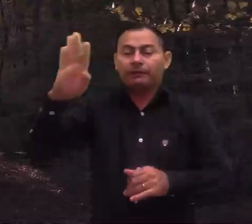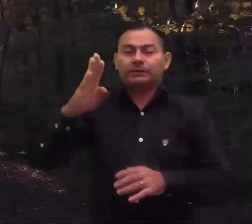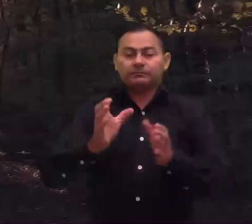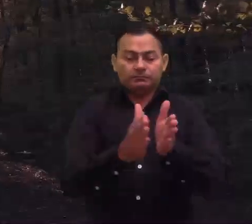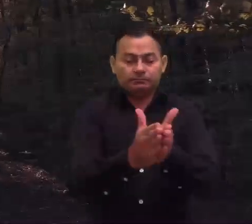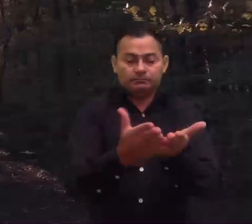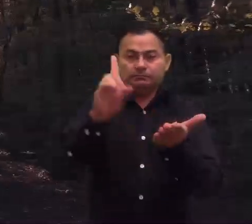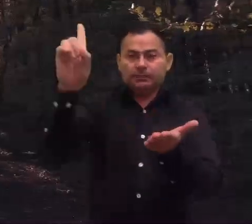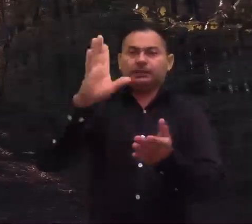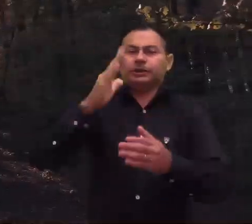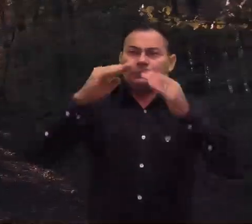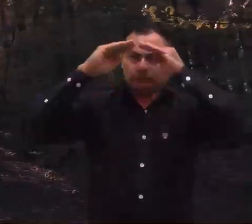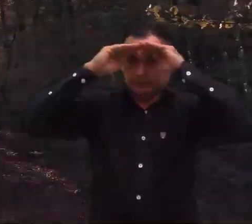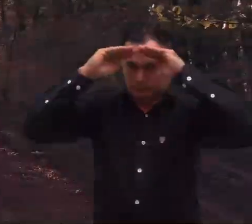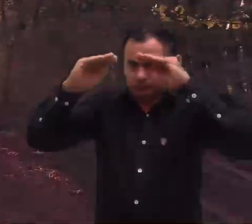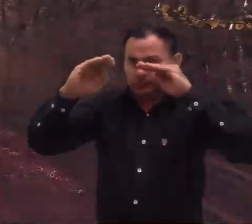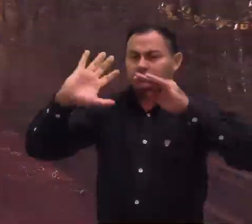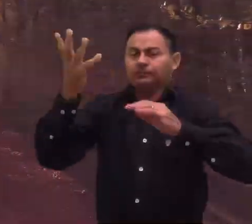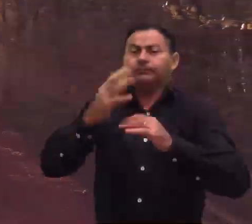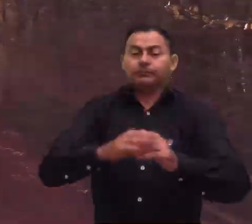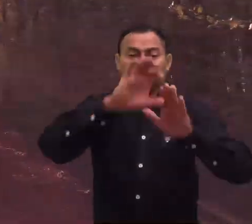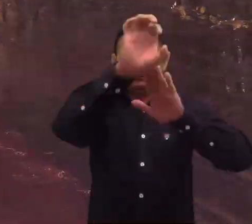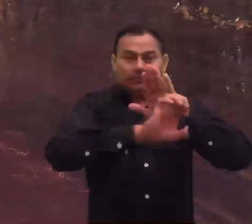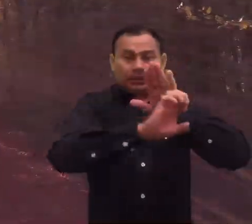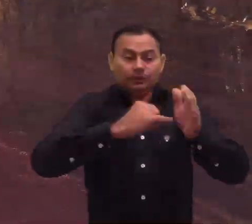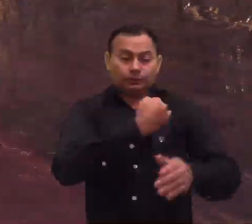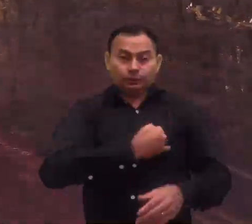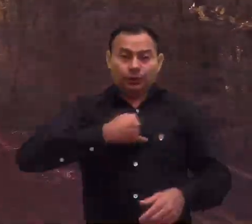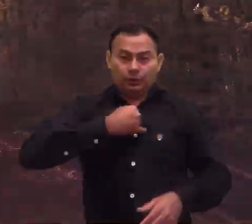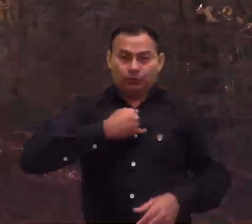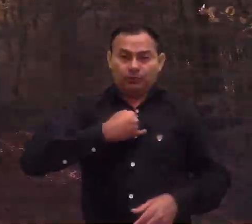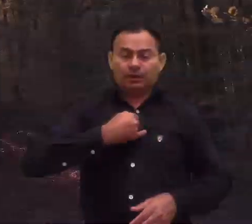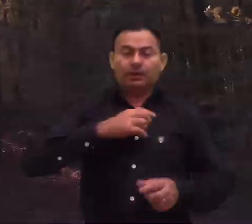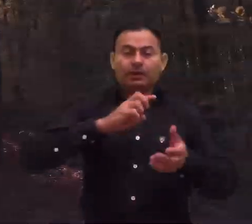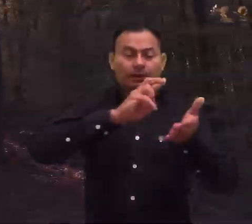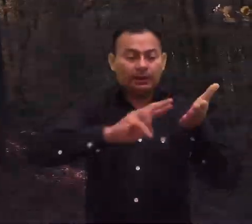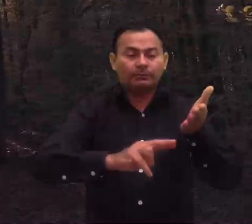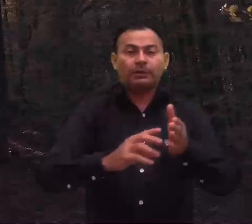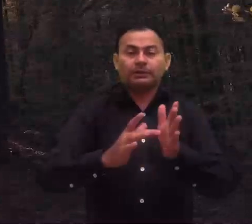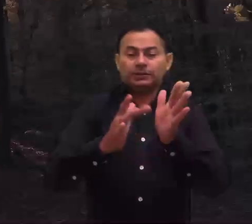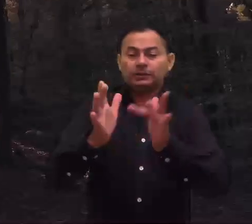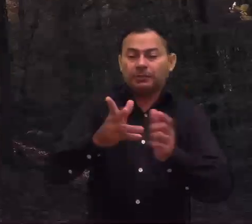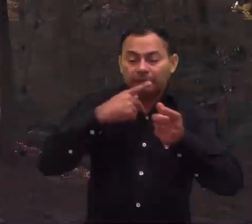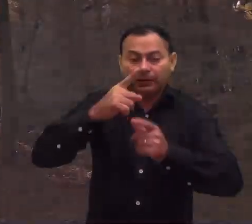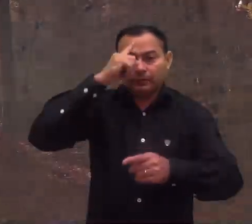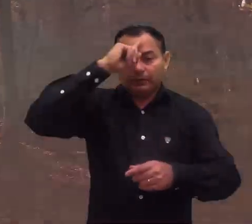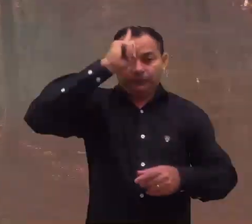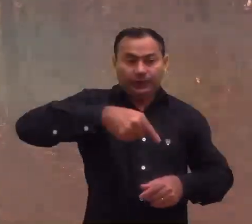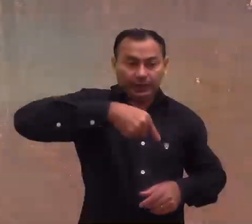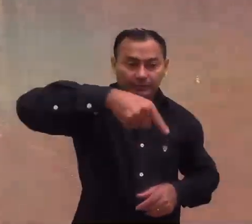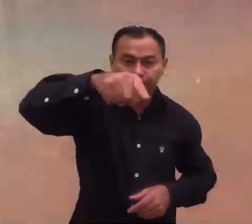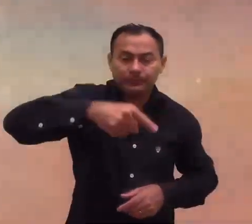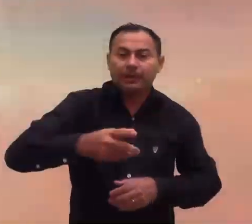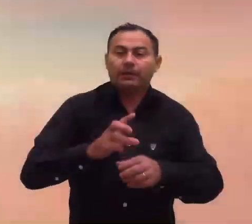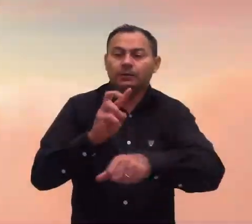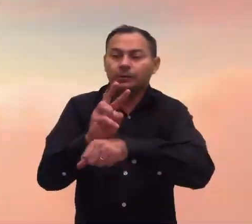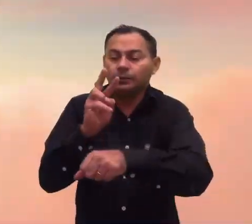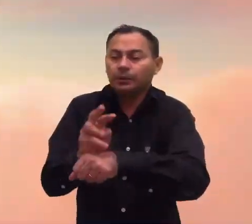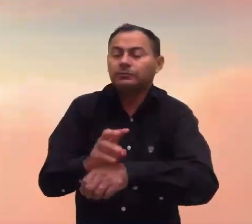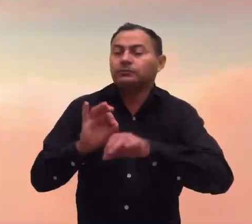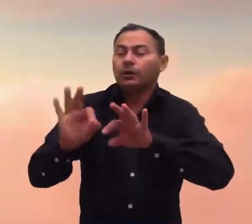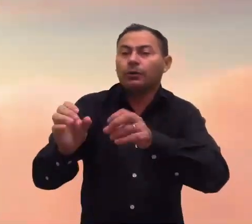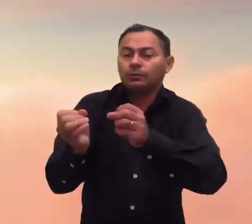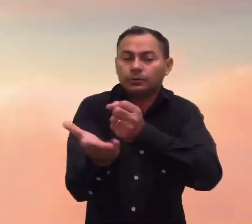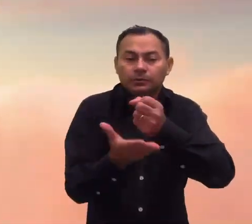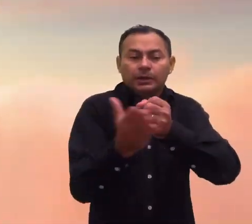pelos profetas através da palavra de Deus já foi cumprida. No Evangelho de João lemos que Jesus disse: Eu vos enviei para